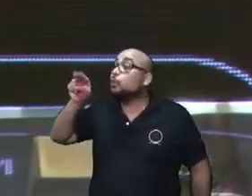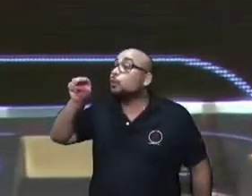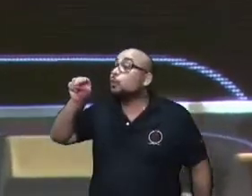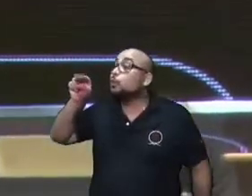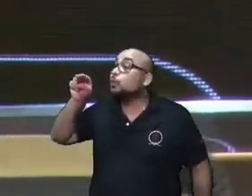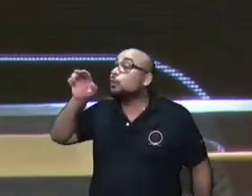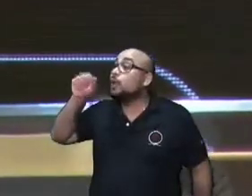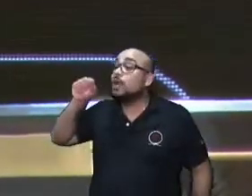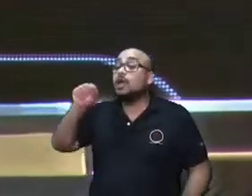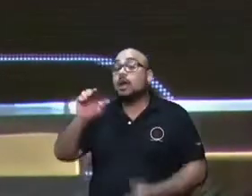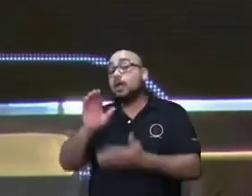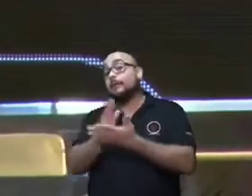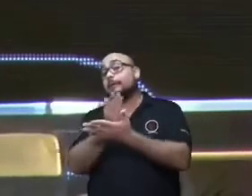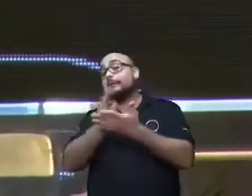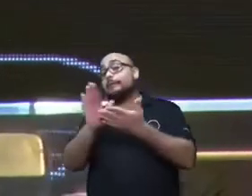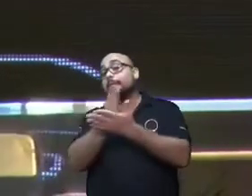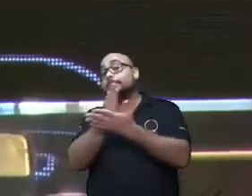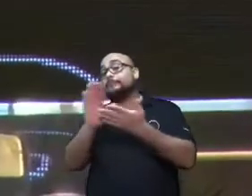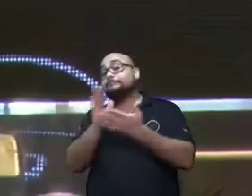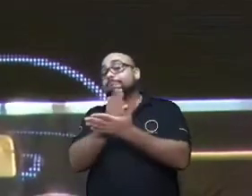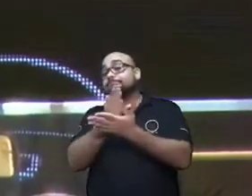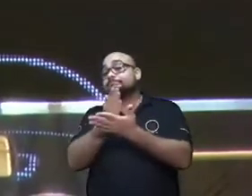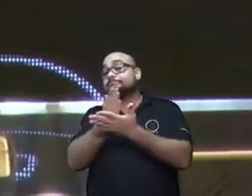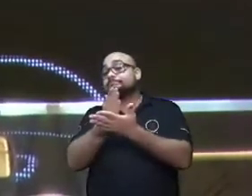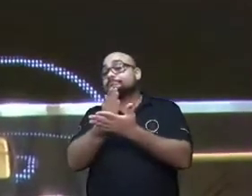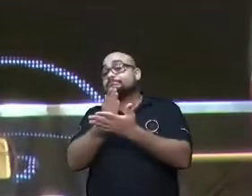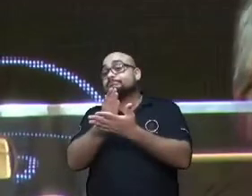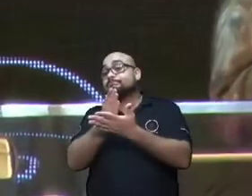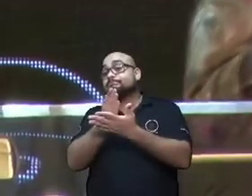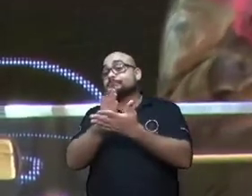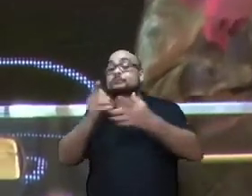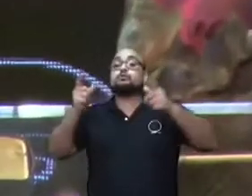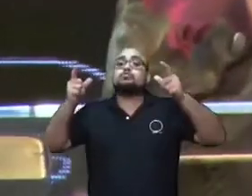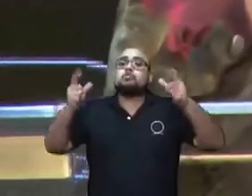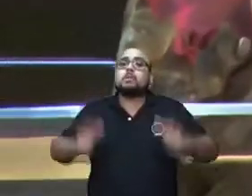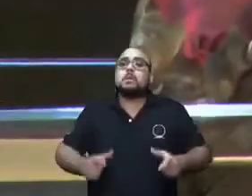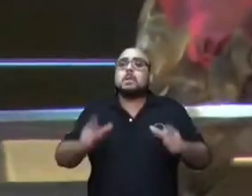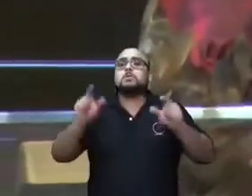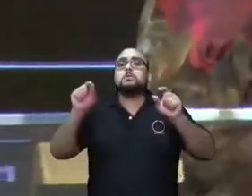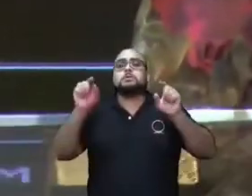algumas mesas de onde você foi abruptamente retirado,